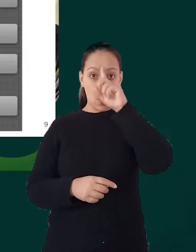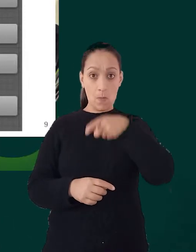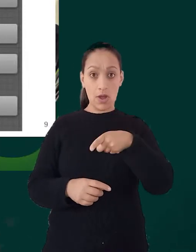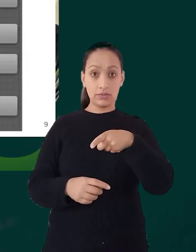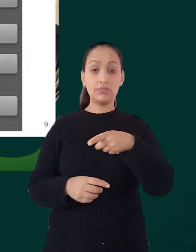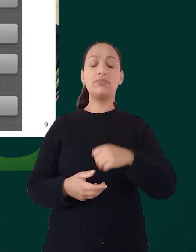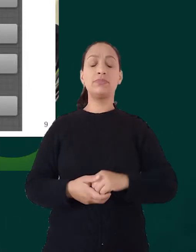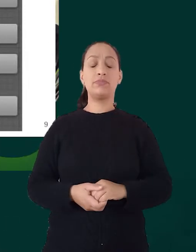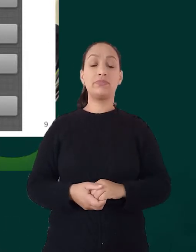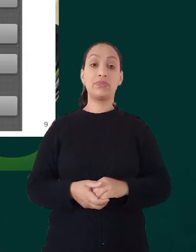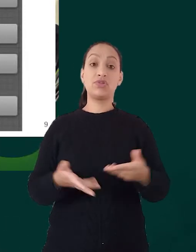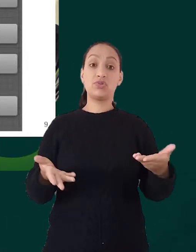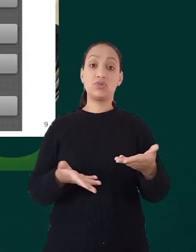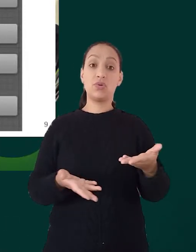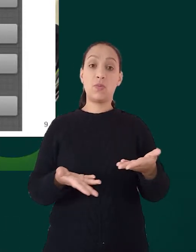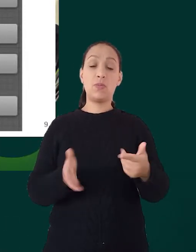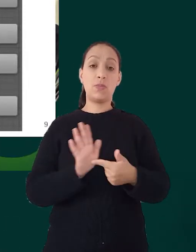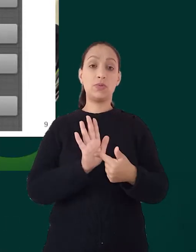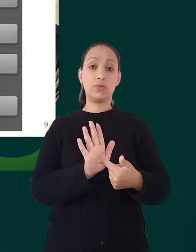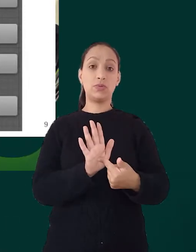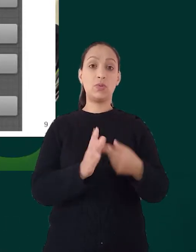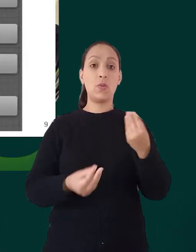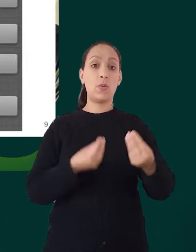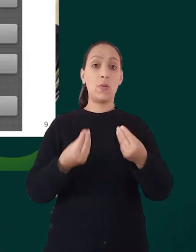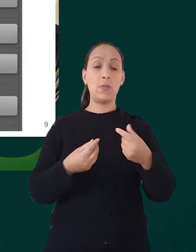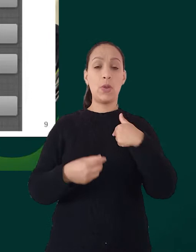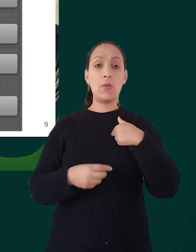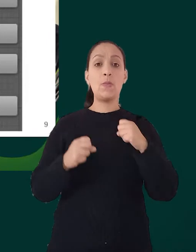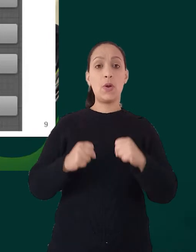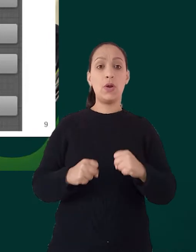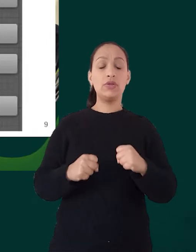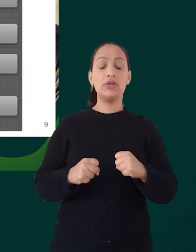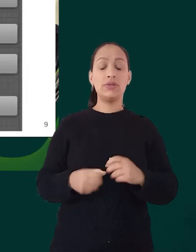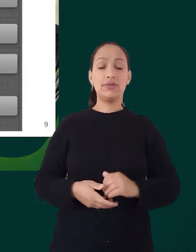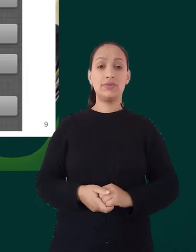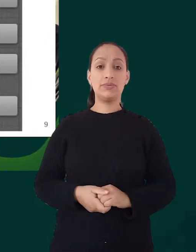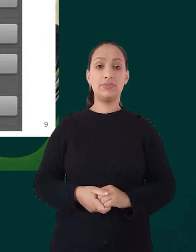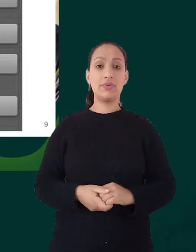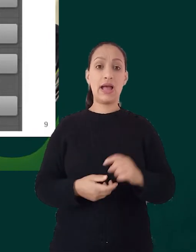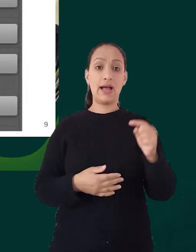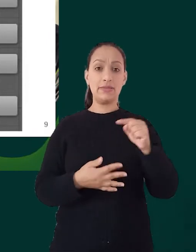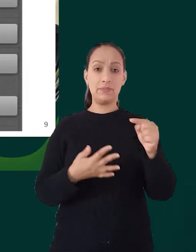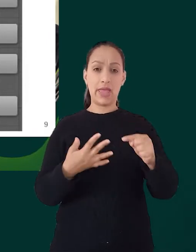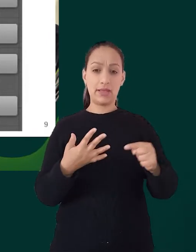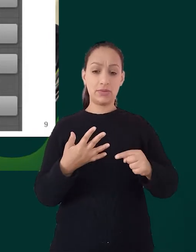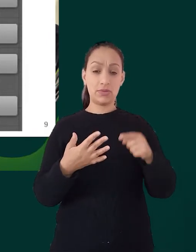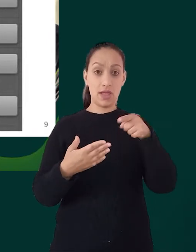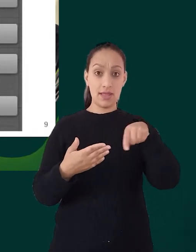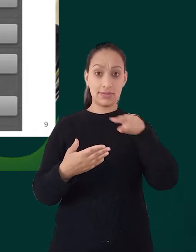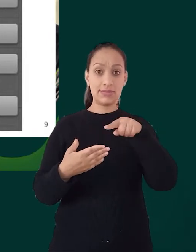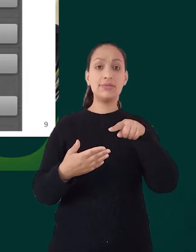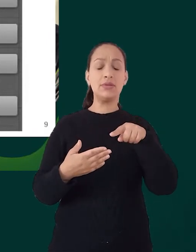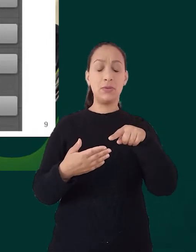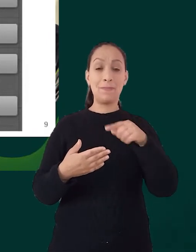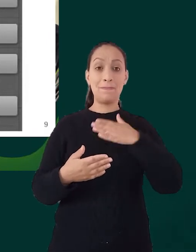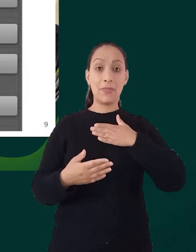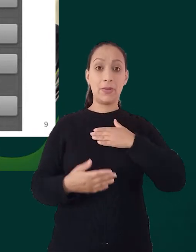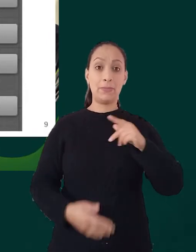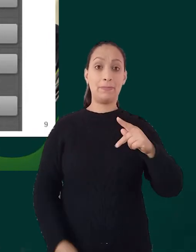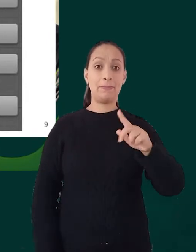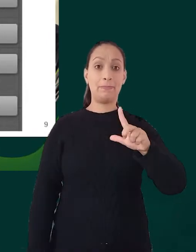estou demonstrando como eu posso, em todos esses aspectos, eu posso colocar para que o meu player tenha